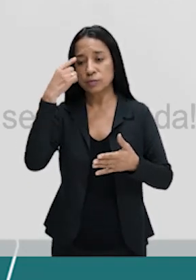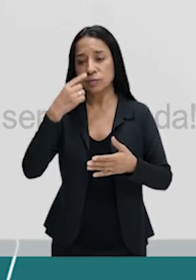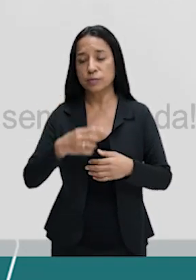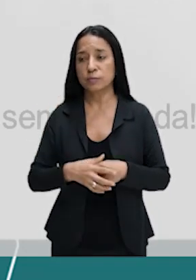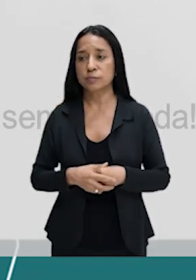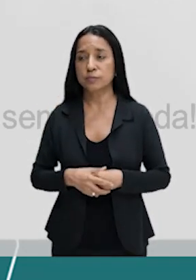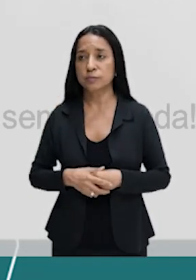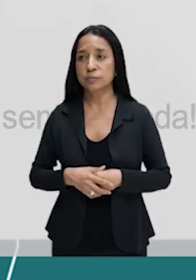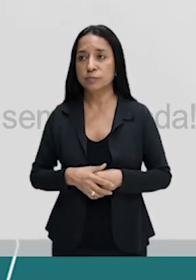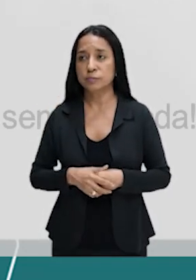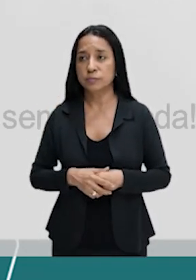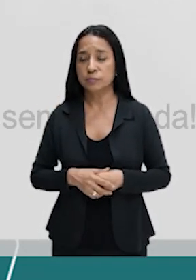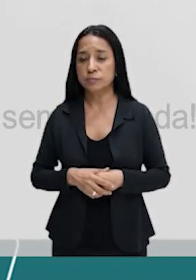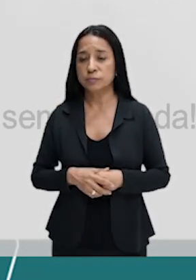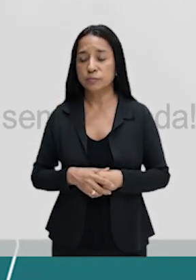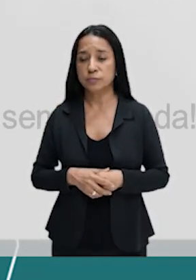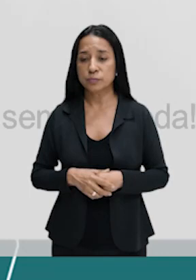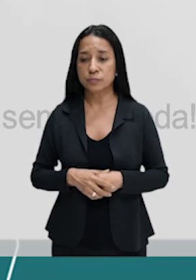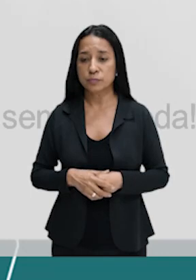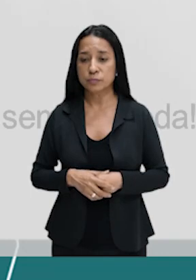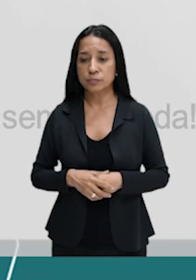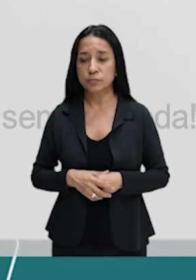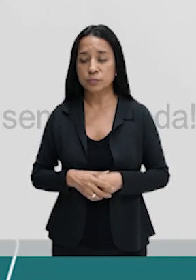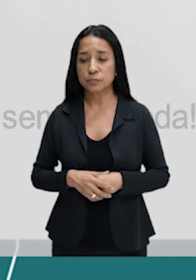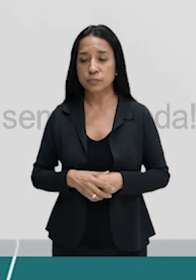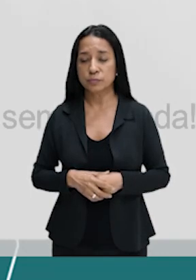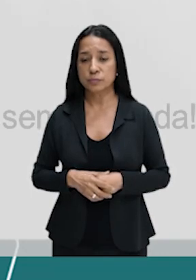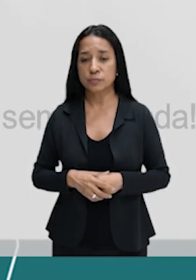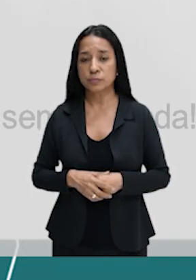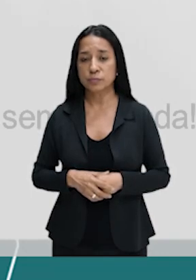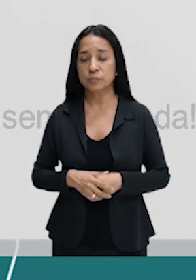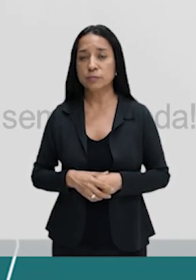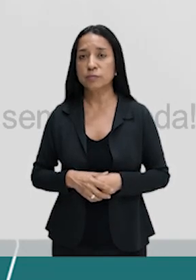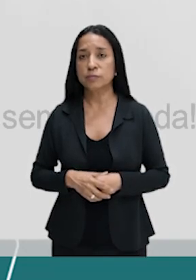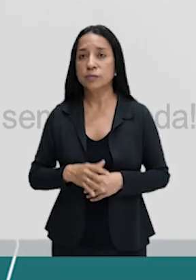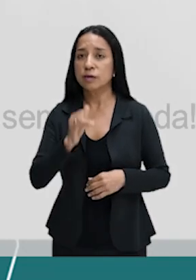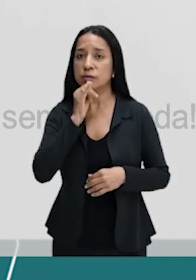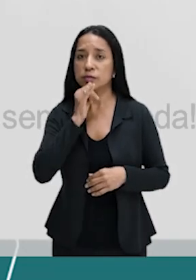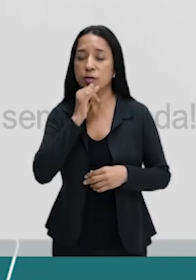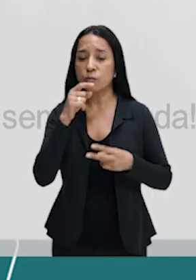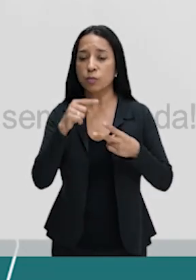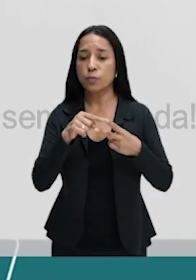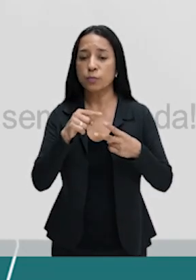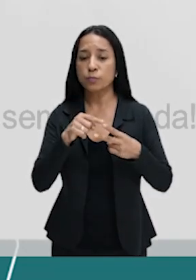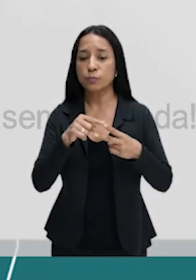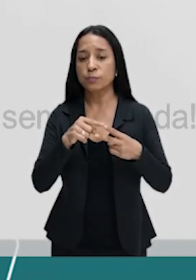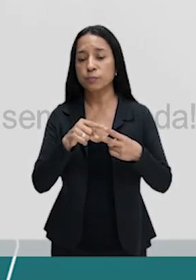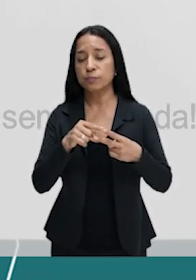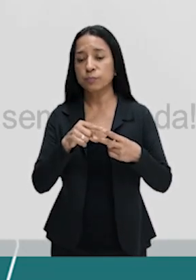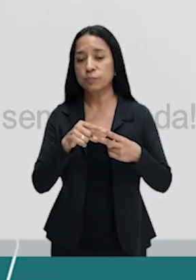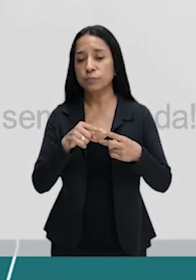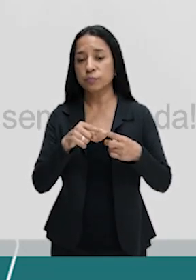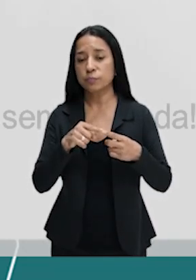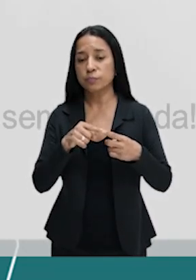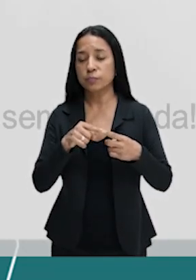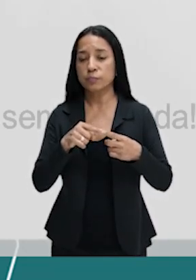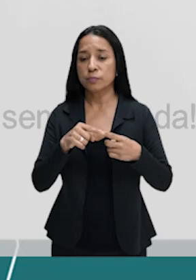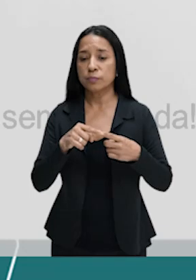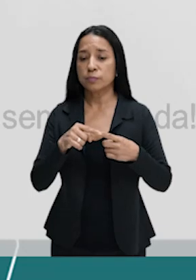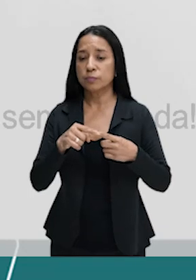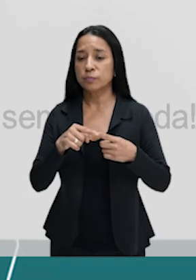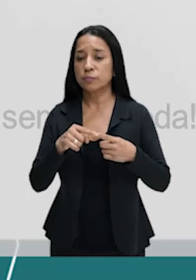hemos, vosotros habéis, ellos han. Exemplo. Hemos trabalhado toda